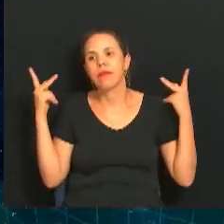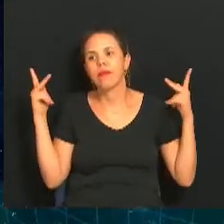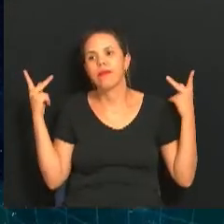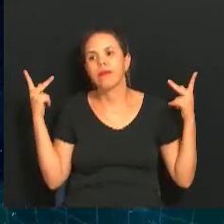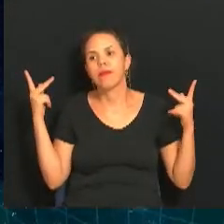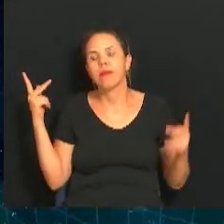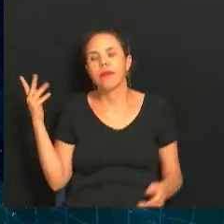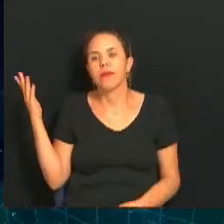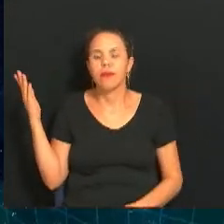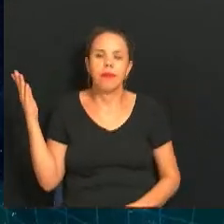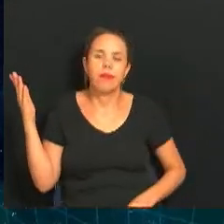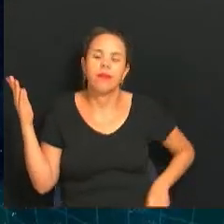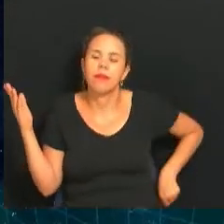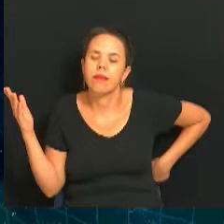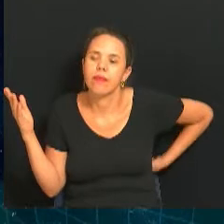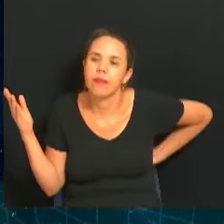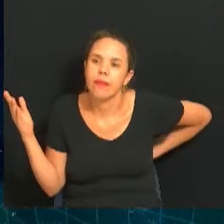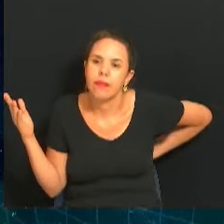Hortolândia,